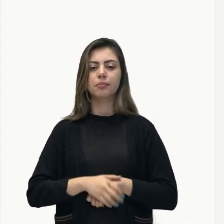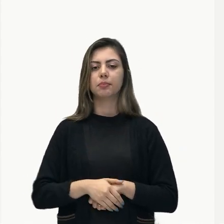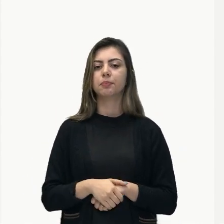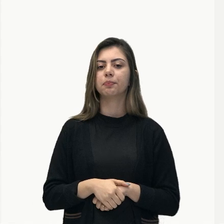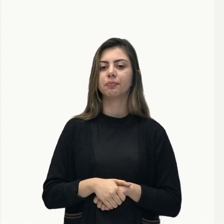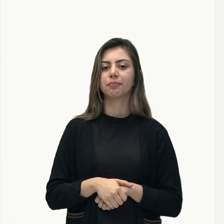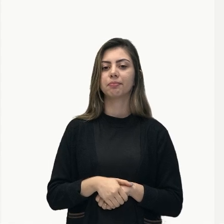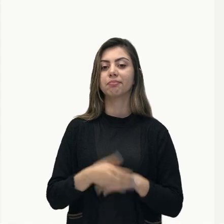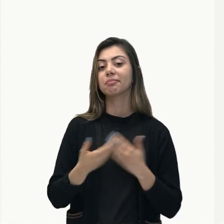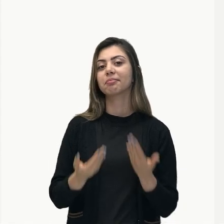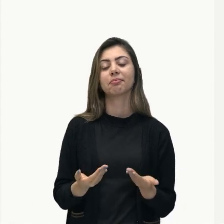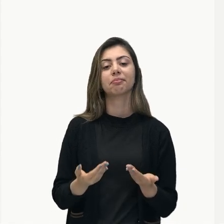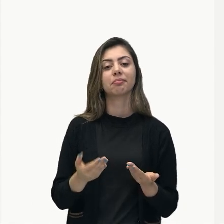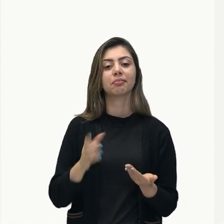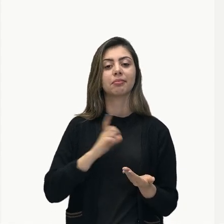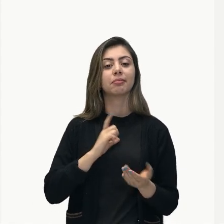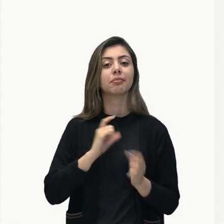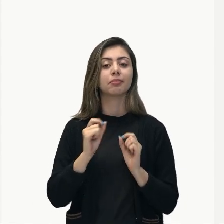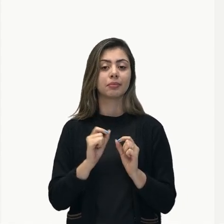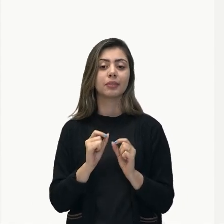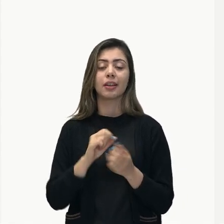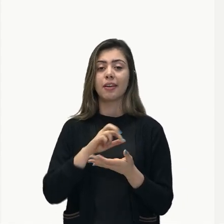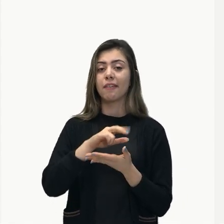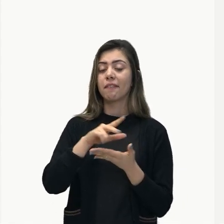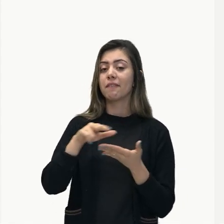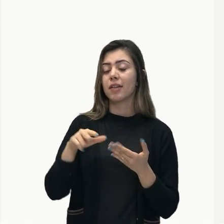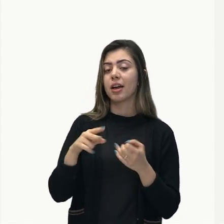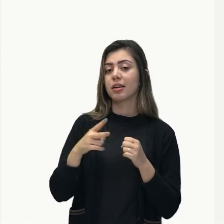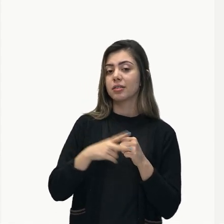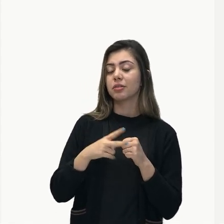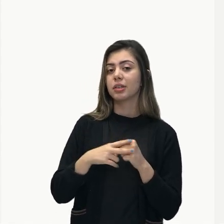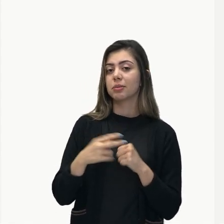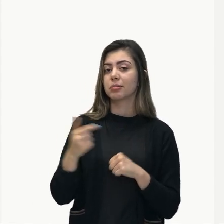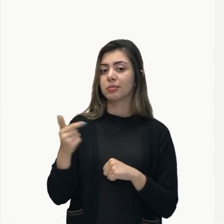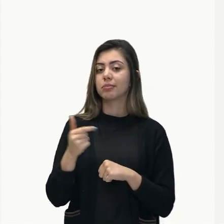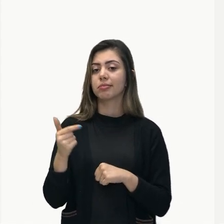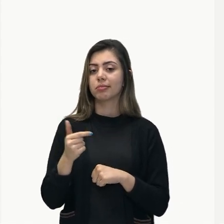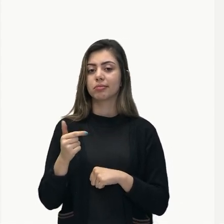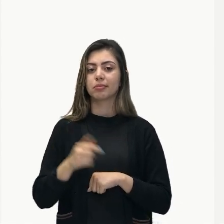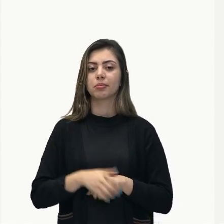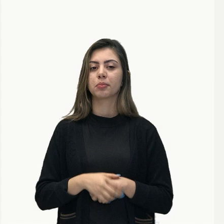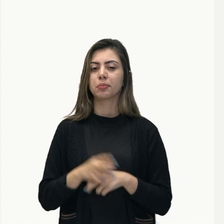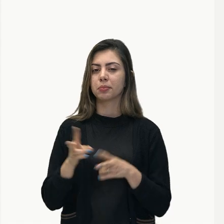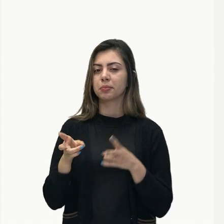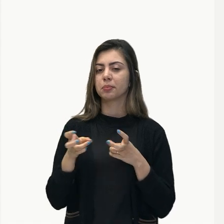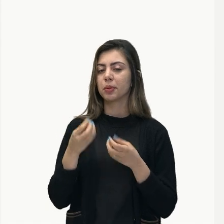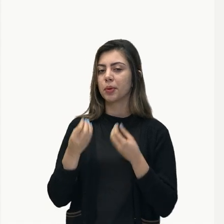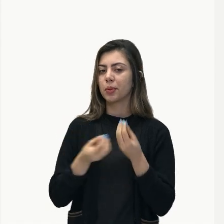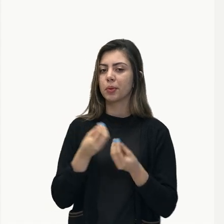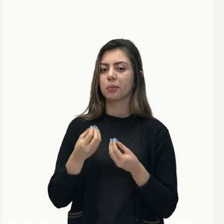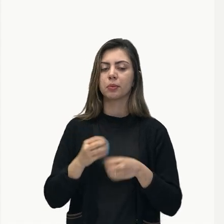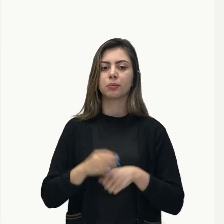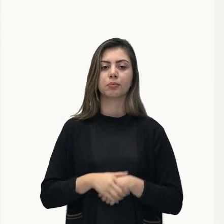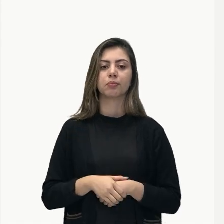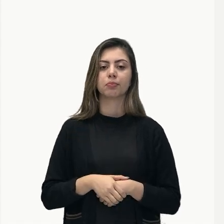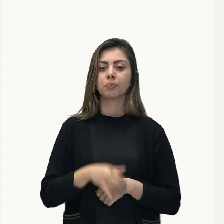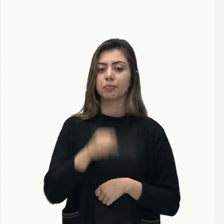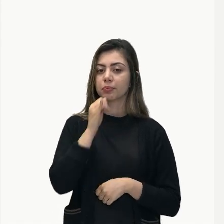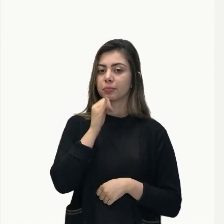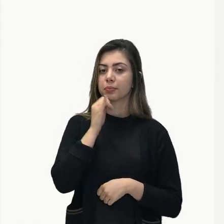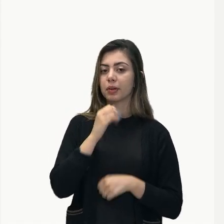Eu tenho mais alguns exemplos de verbos na segunda conjugação. Vamos ver comigo. Por exemplo, o verbo